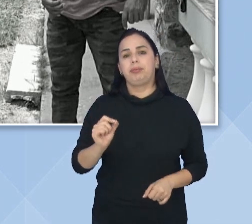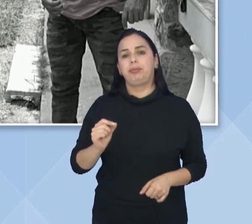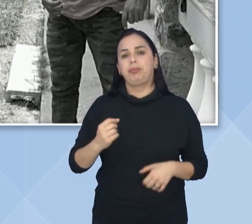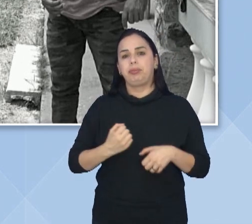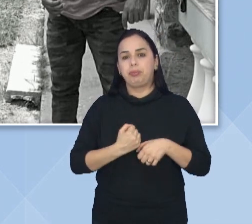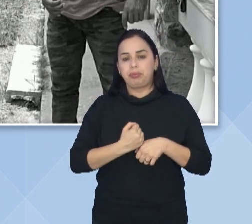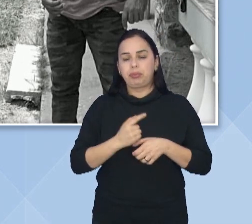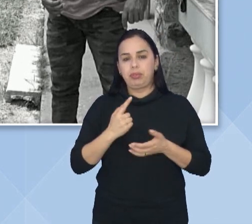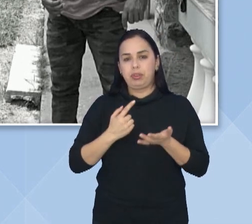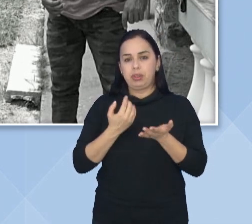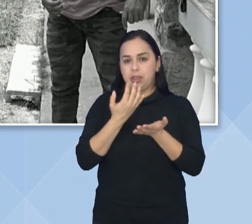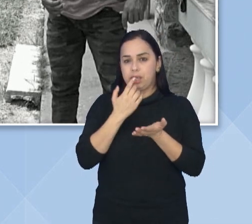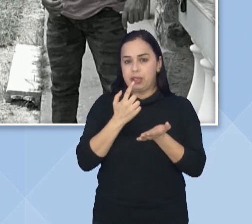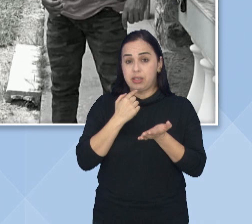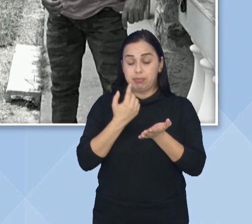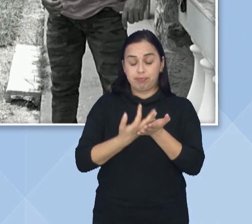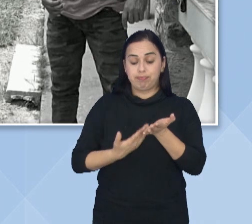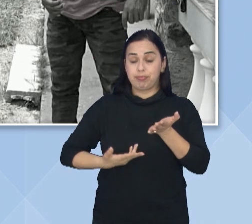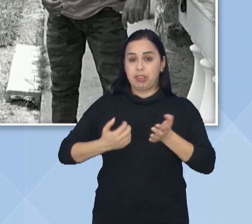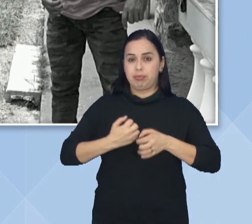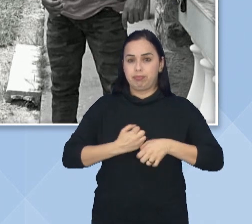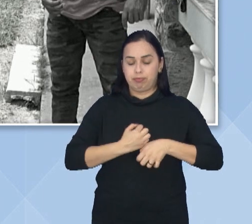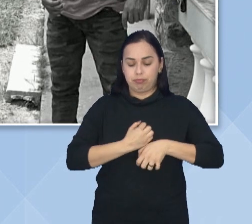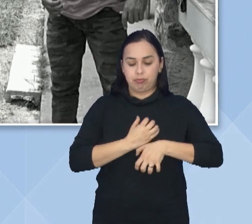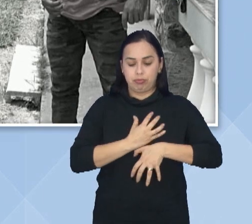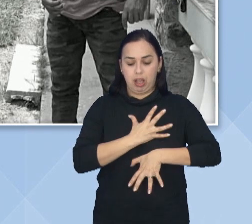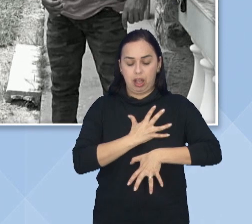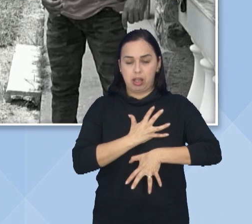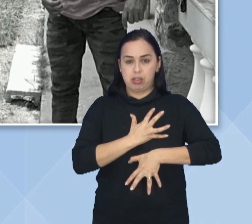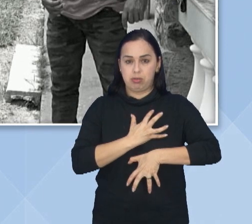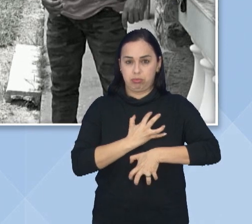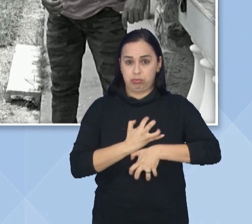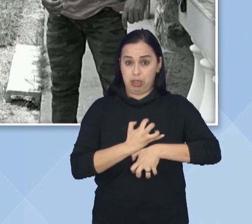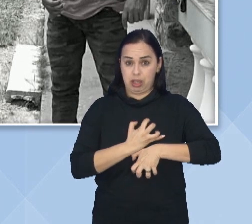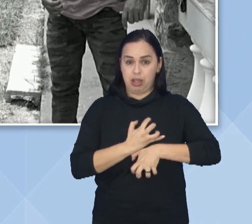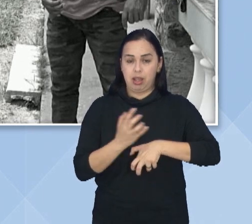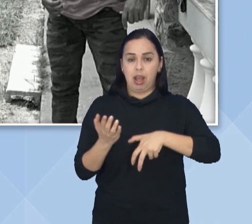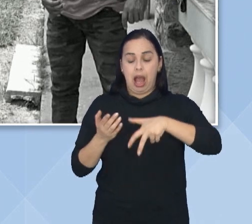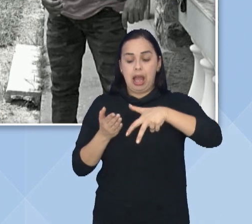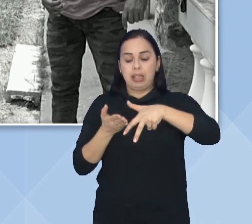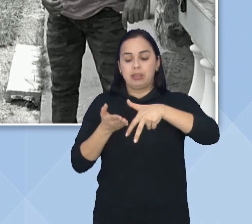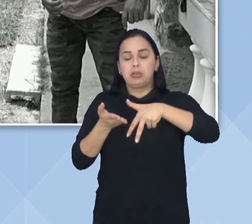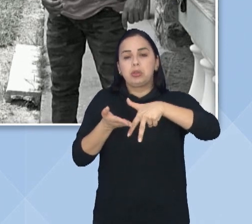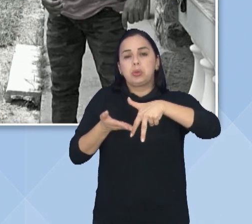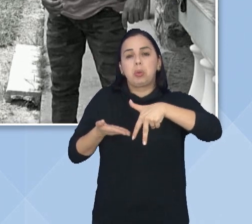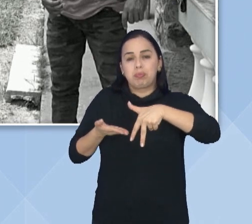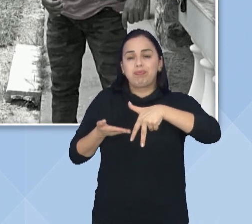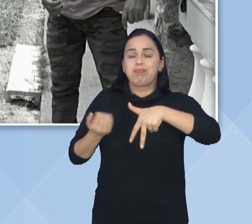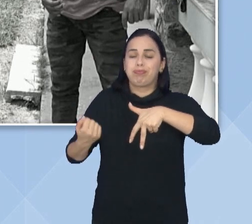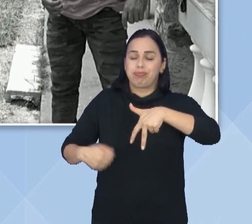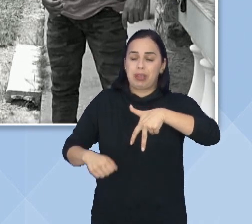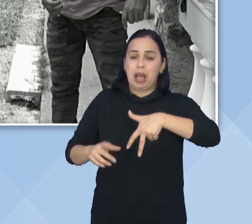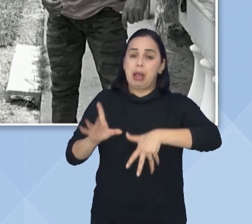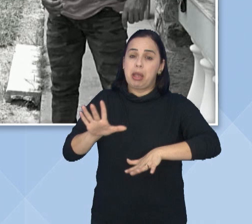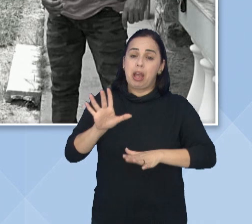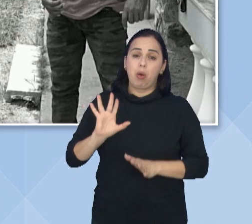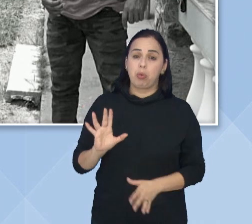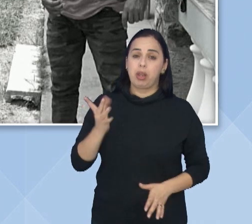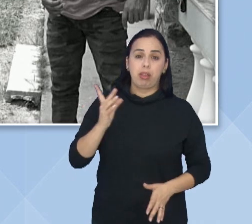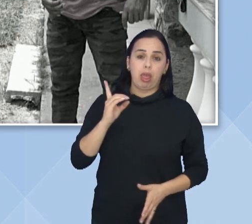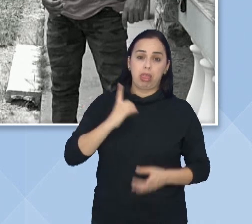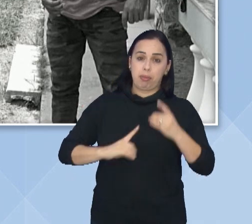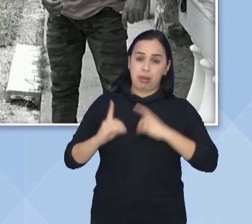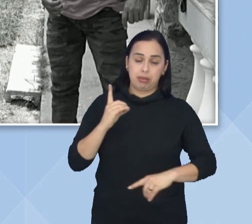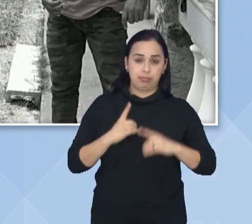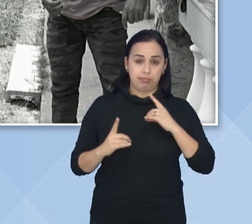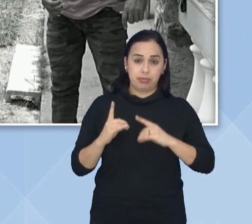a amputação das pernas, e ele ficou num processo de depressão muito sério. E agora,